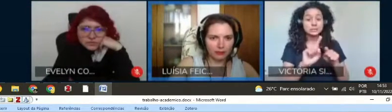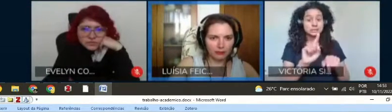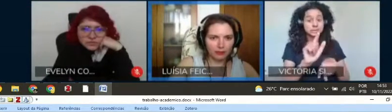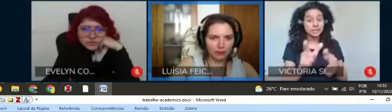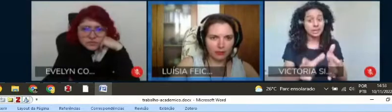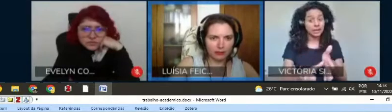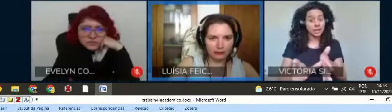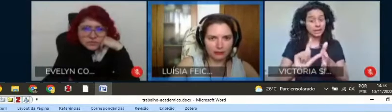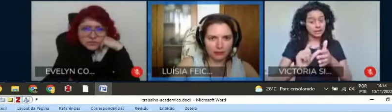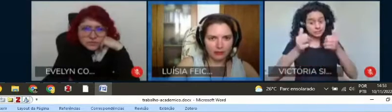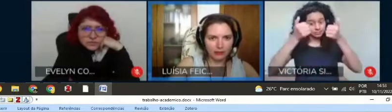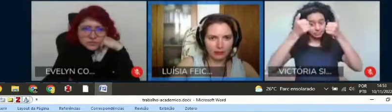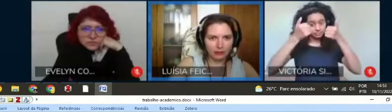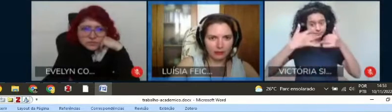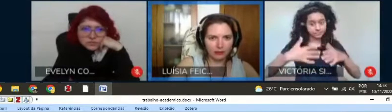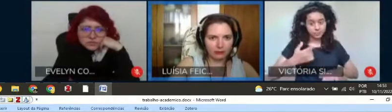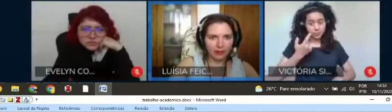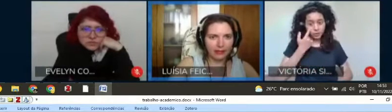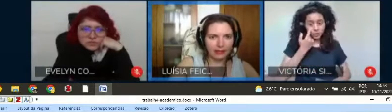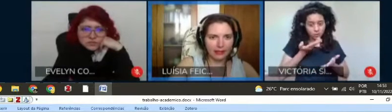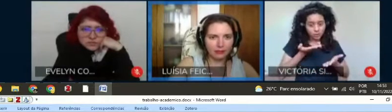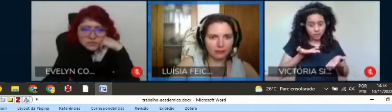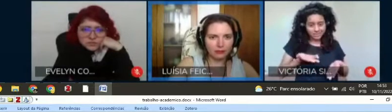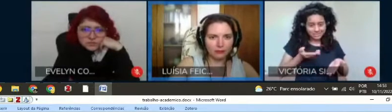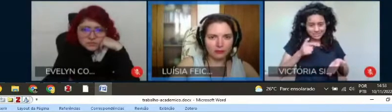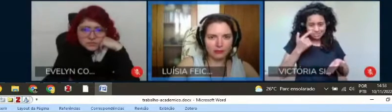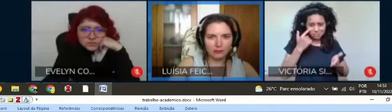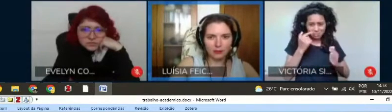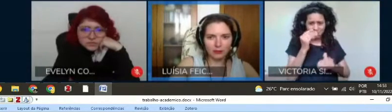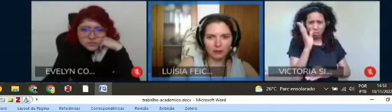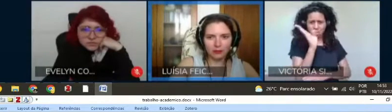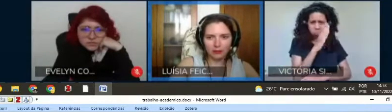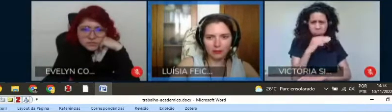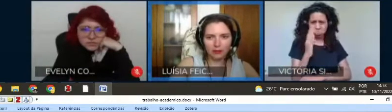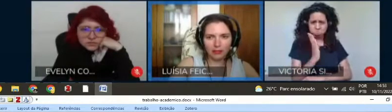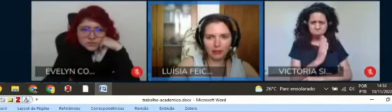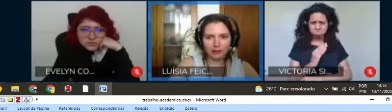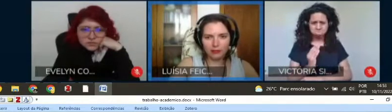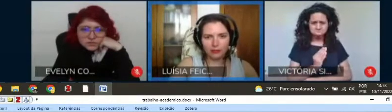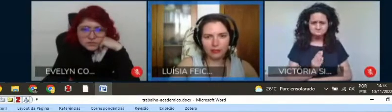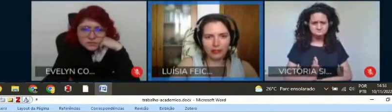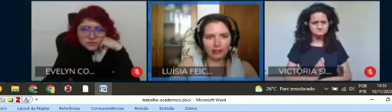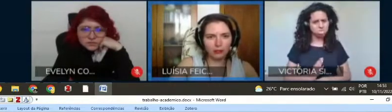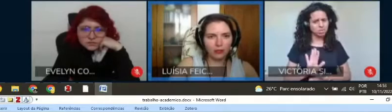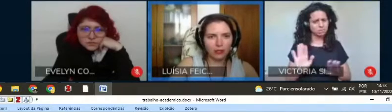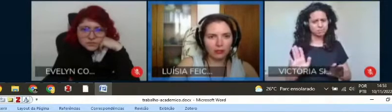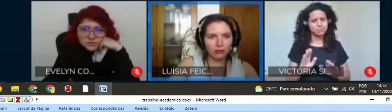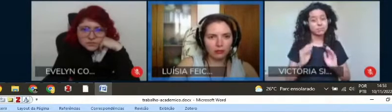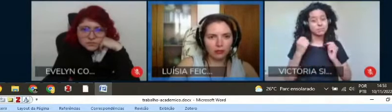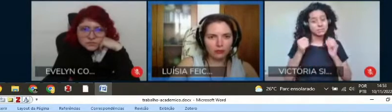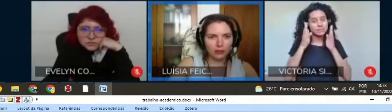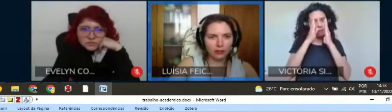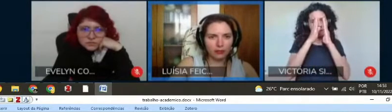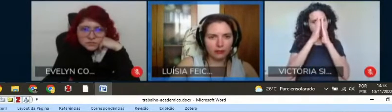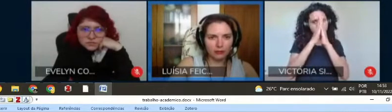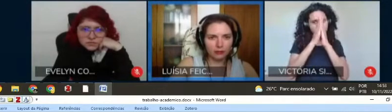coisa que vocês viram que ela não está alinhado, né? Vocês lembram que o ideal é que seja alinhado. Então a gente vem aqui,